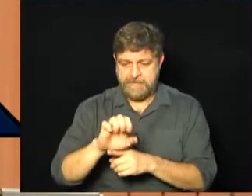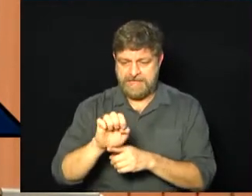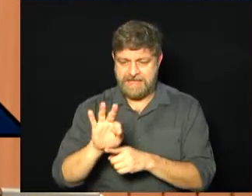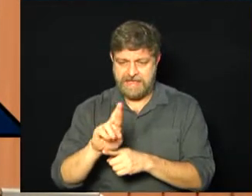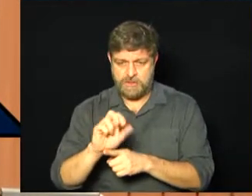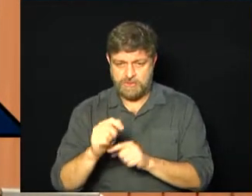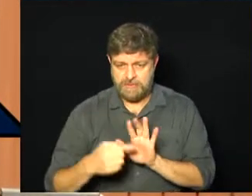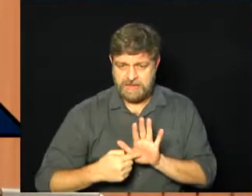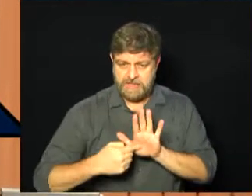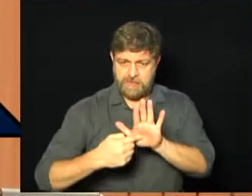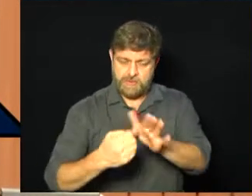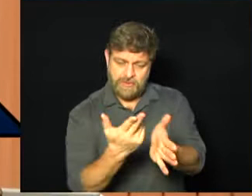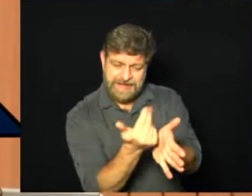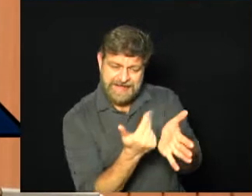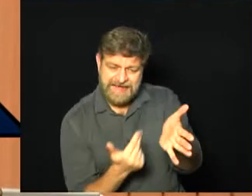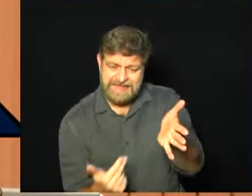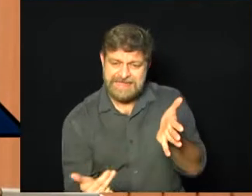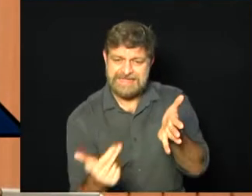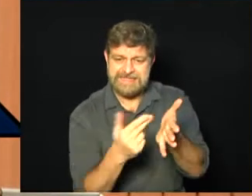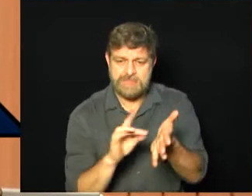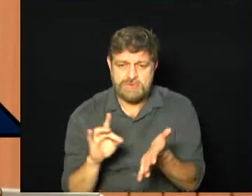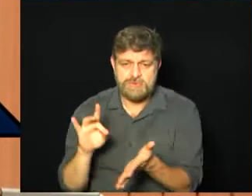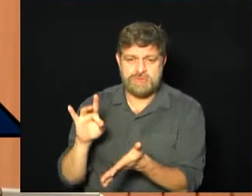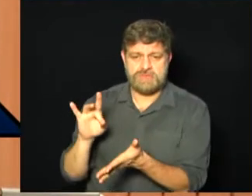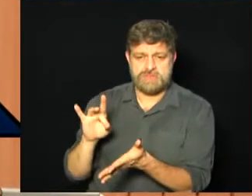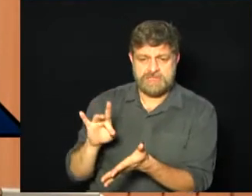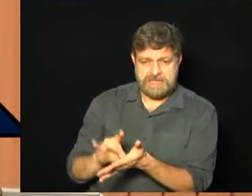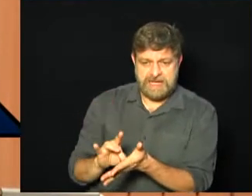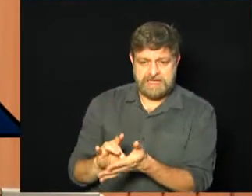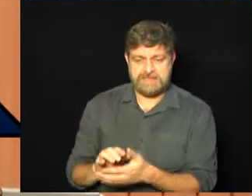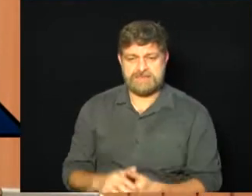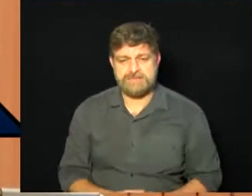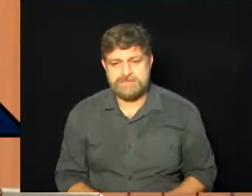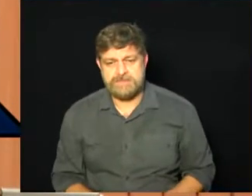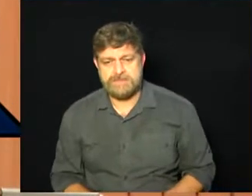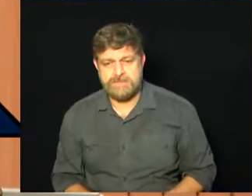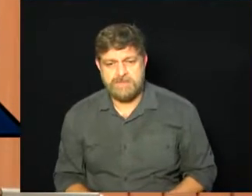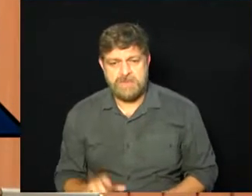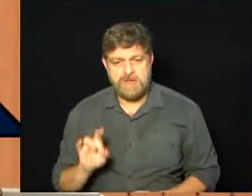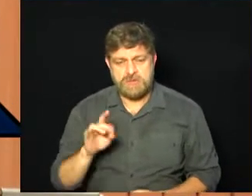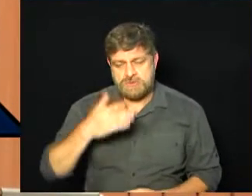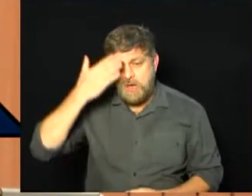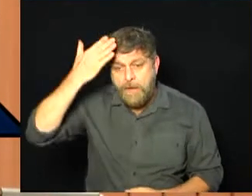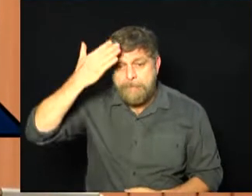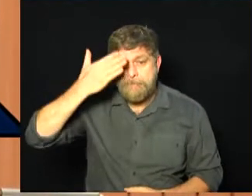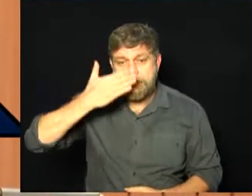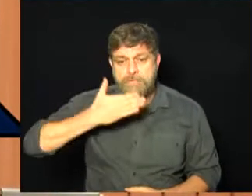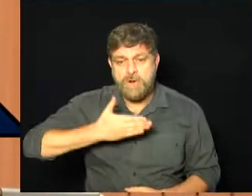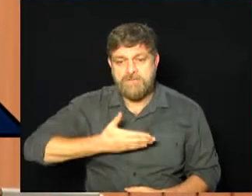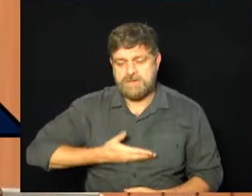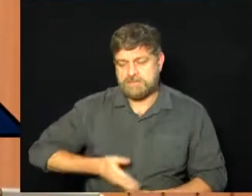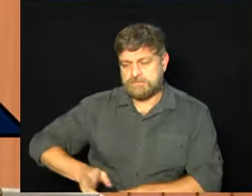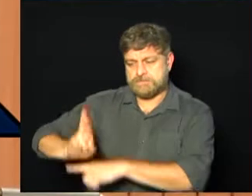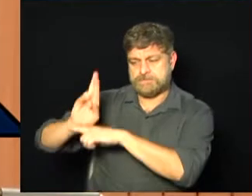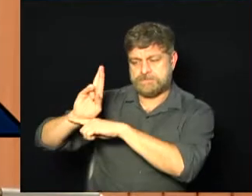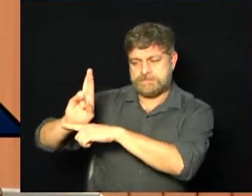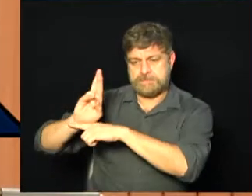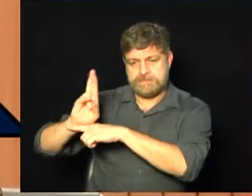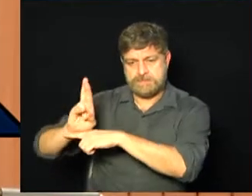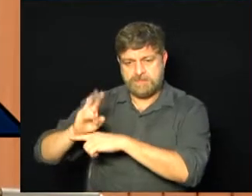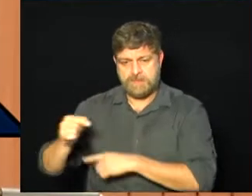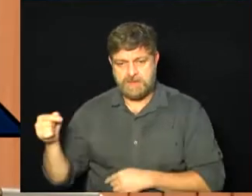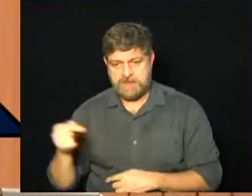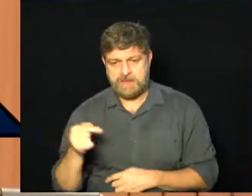expôs desenhos originais de Lazar Segal, apenas uma comprovação da representatividade e respeito